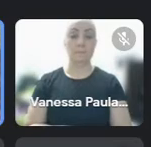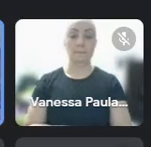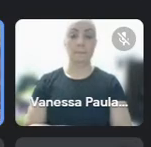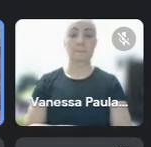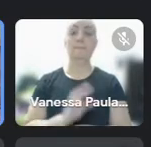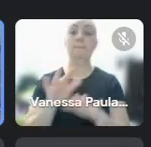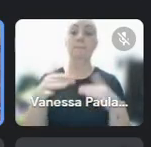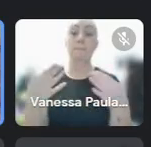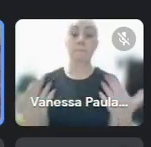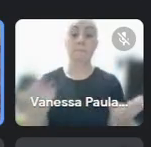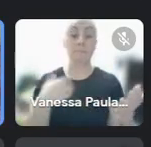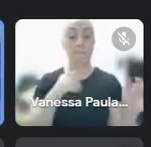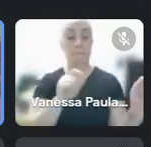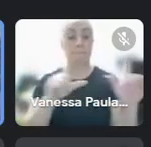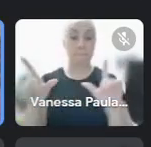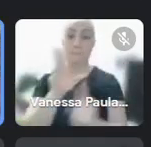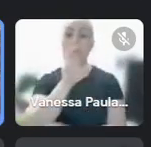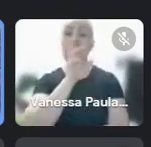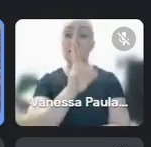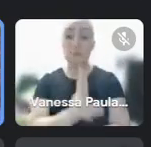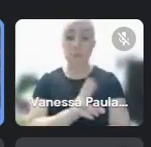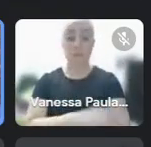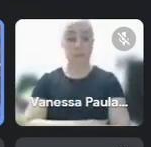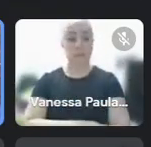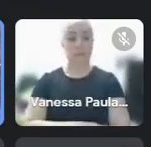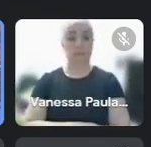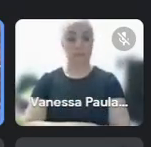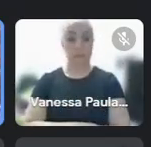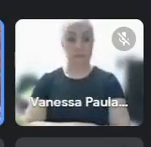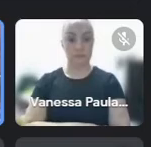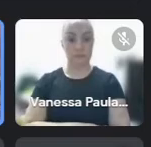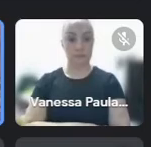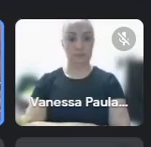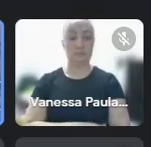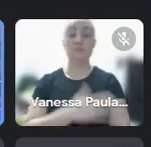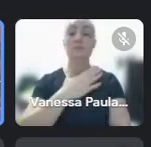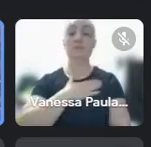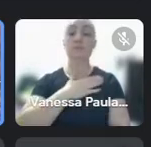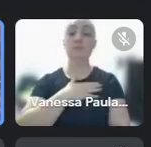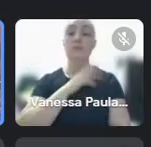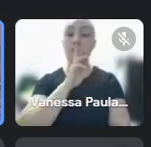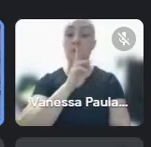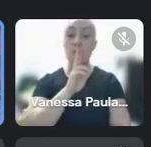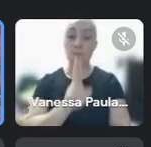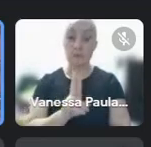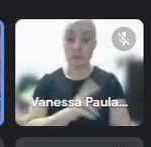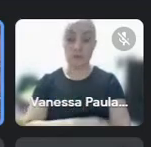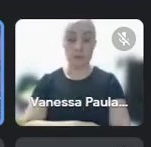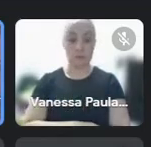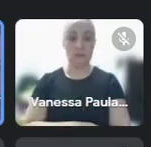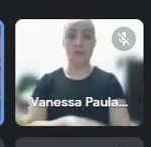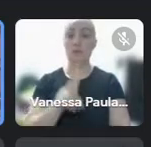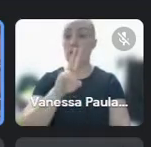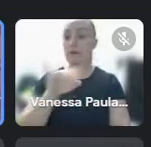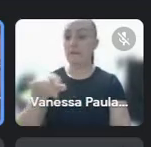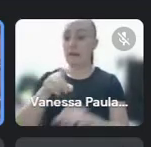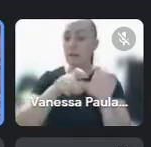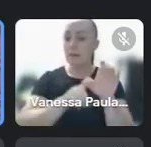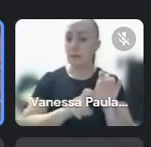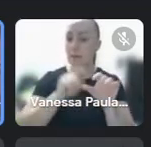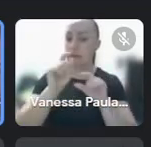Então, a gente passa para os resultados. Olha só. O meu resultado, ele vai depender,